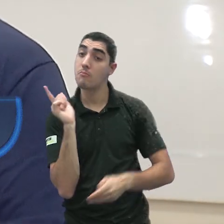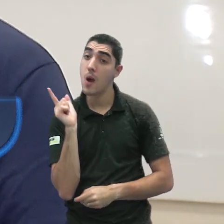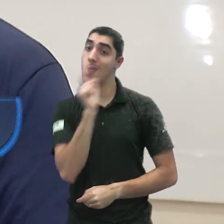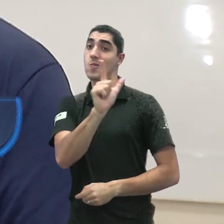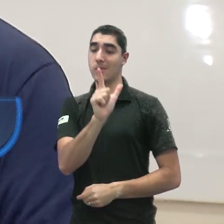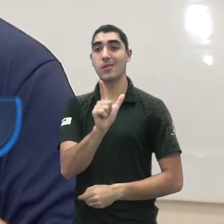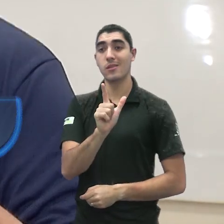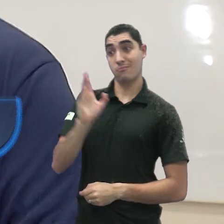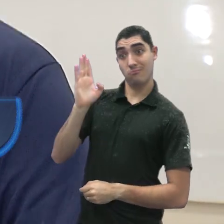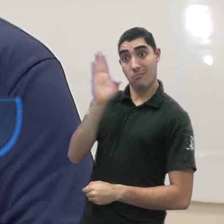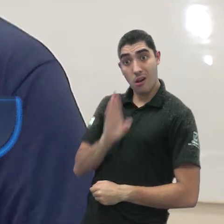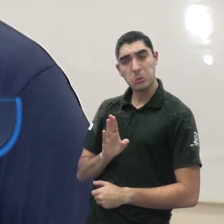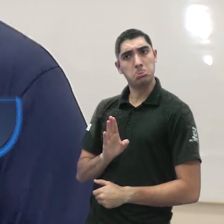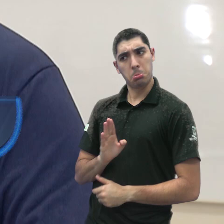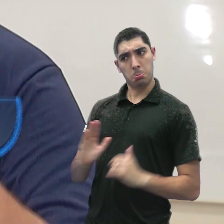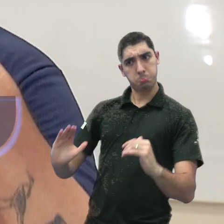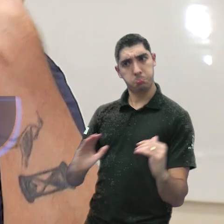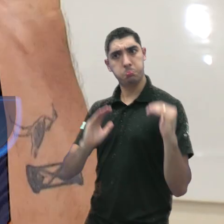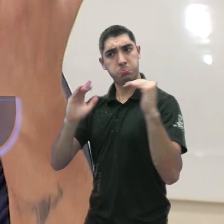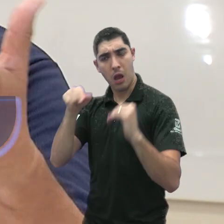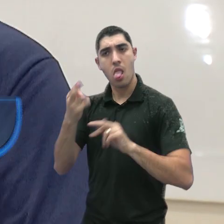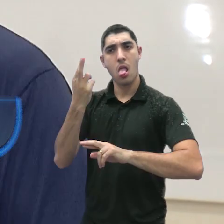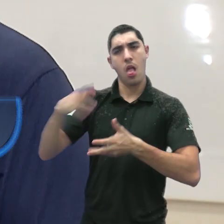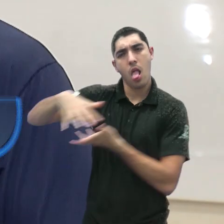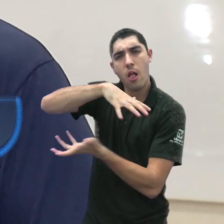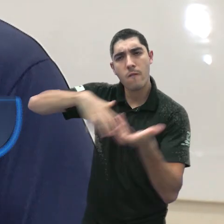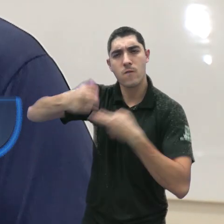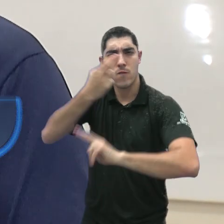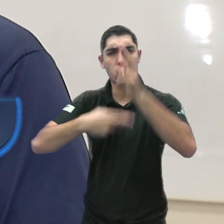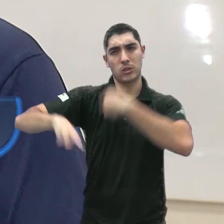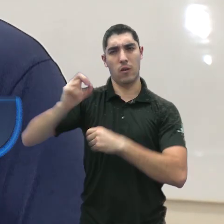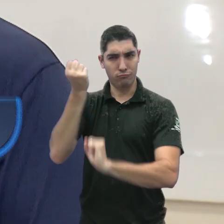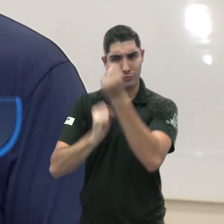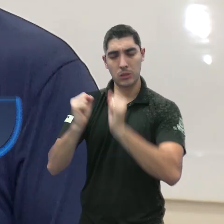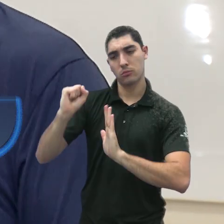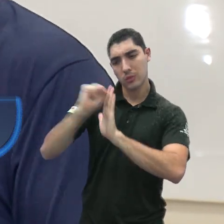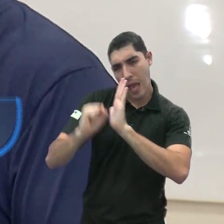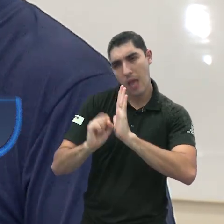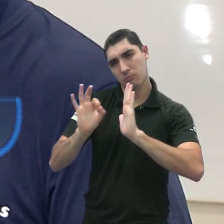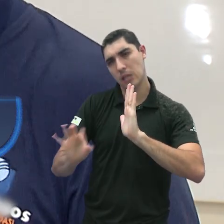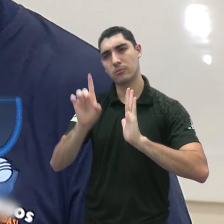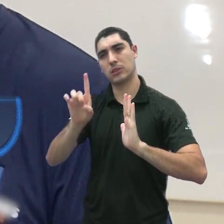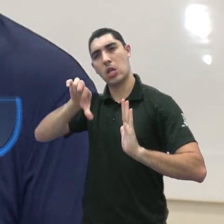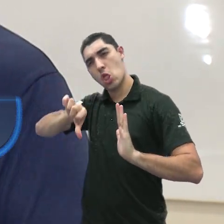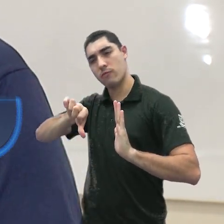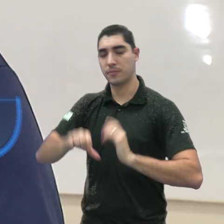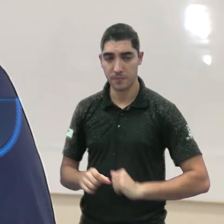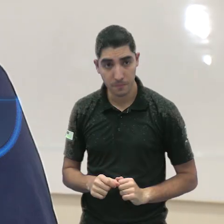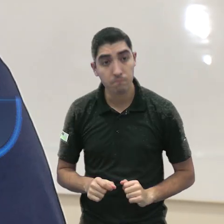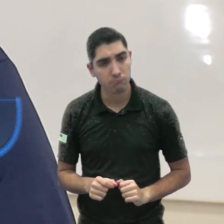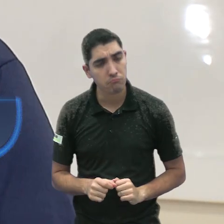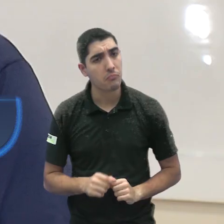necessário para colocar o Brasil no eixo da Revolução Industrial, lá ainda do século XIX, acontecido na Europa. Perfeito. E por conta